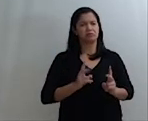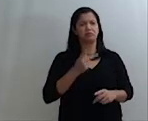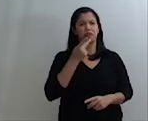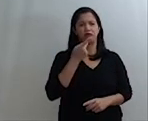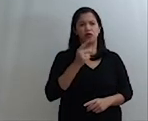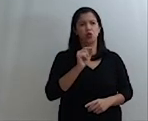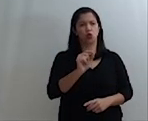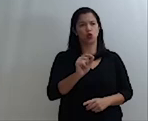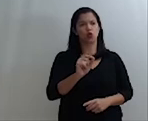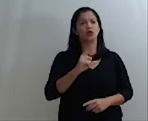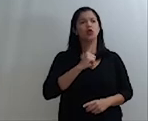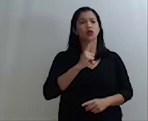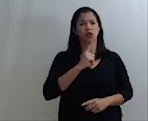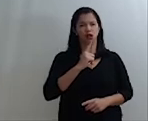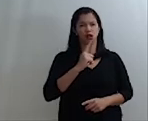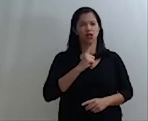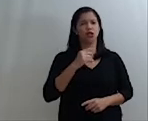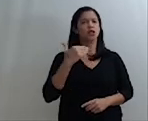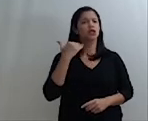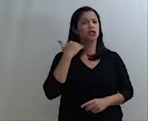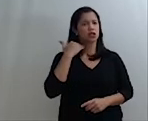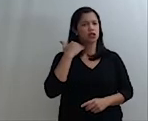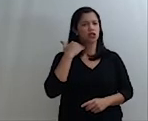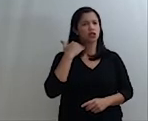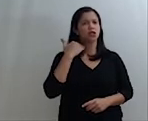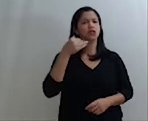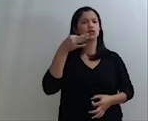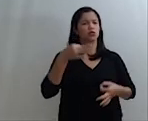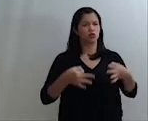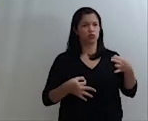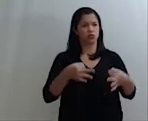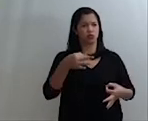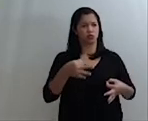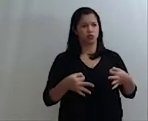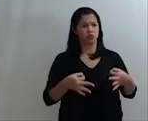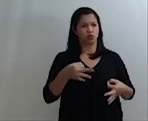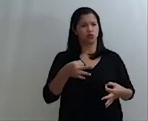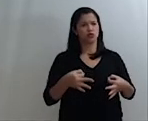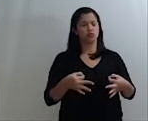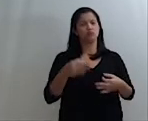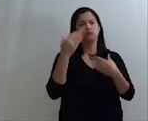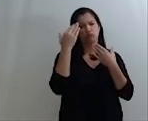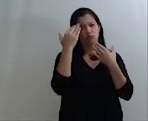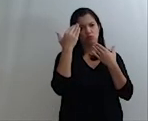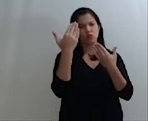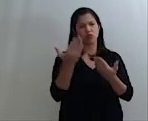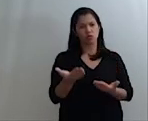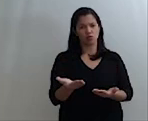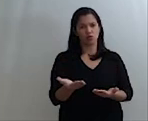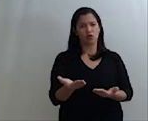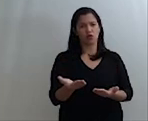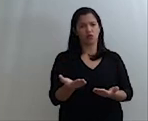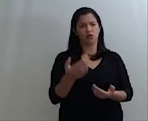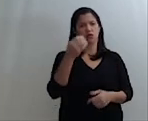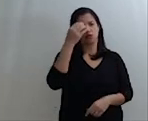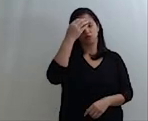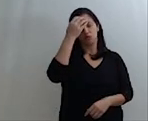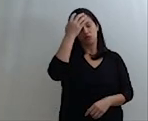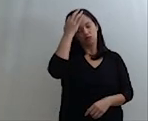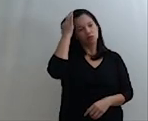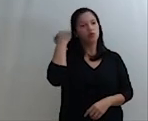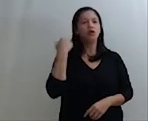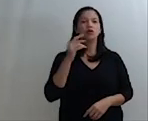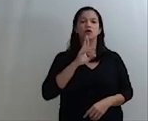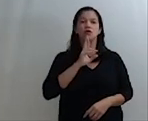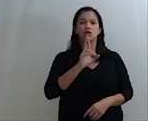há juízes em Berlim muito obrigado obrigado fica assim proclamado o resultado por